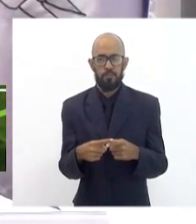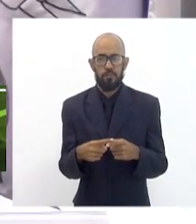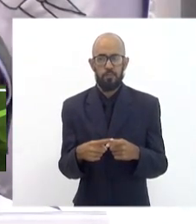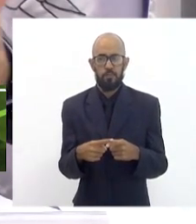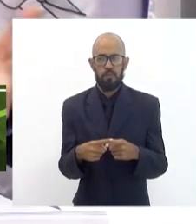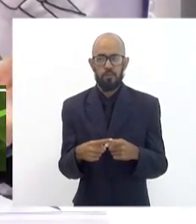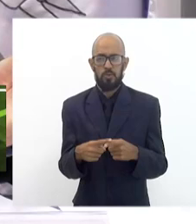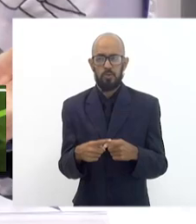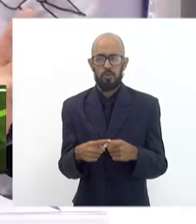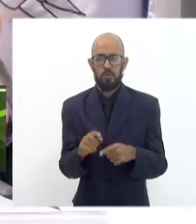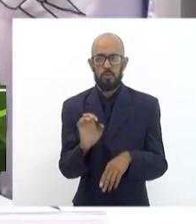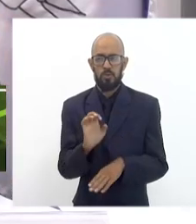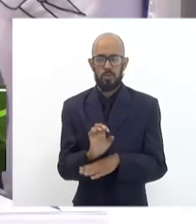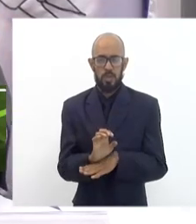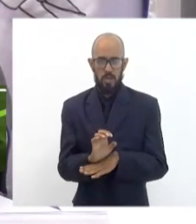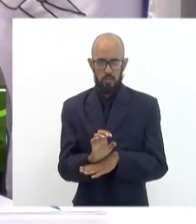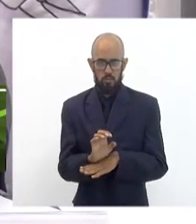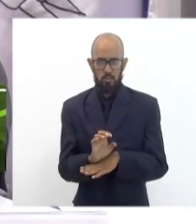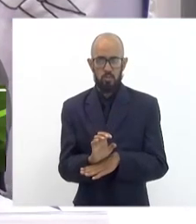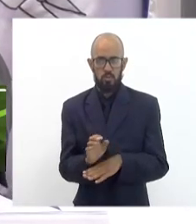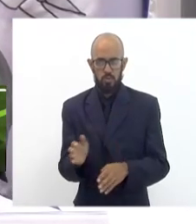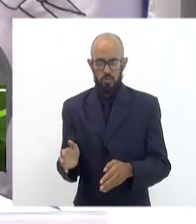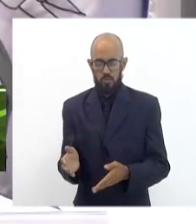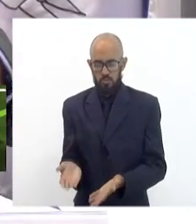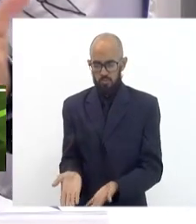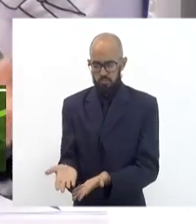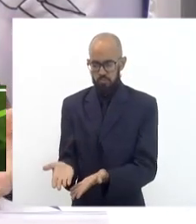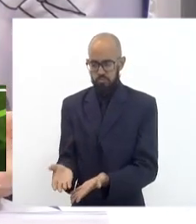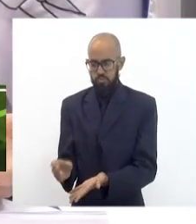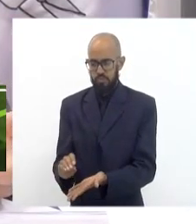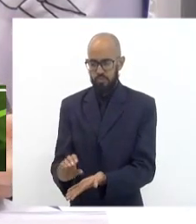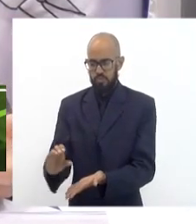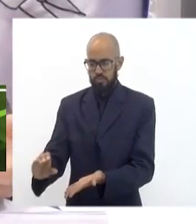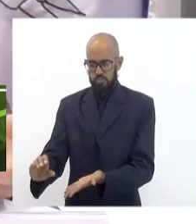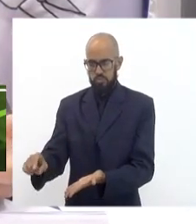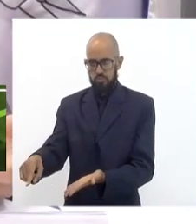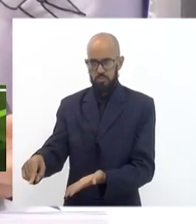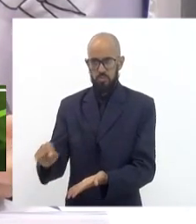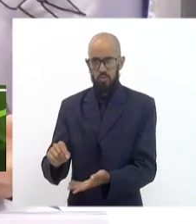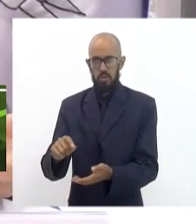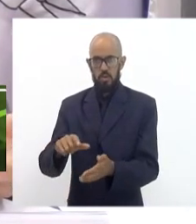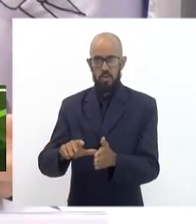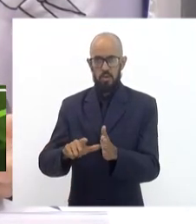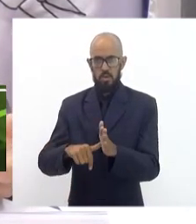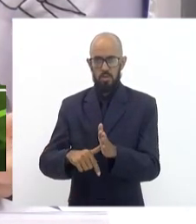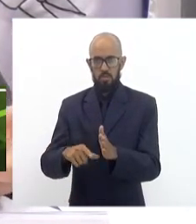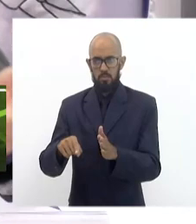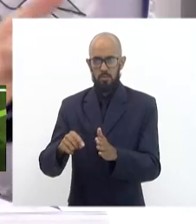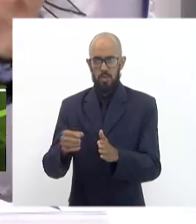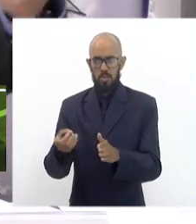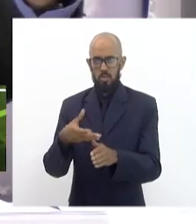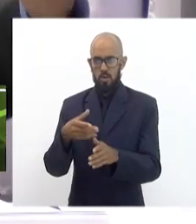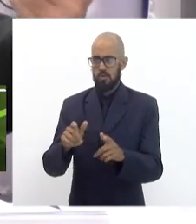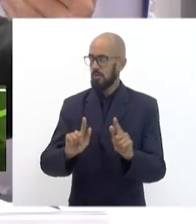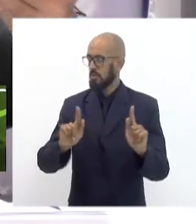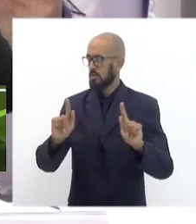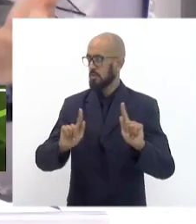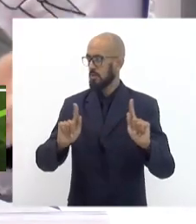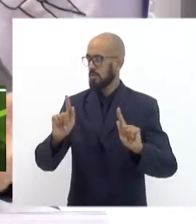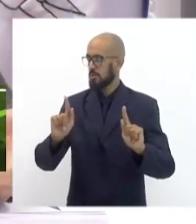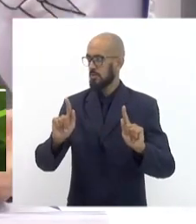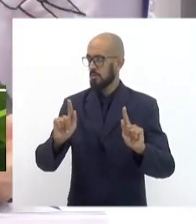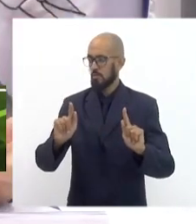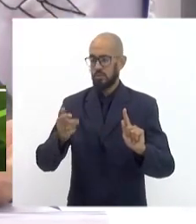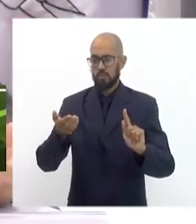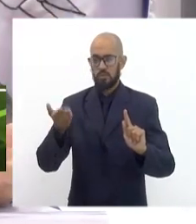aqui é seu com o retardamento da abertura da nova licitação isso lá atrás